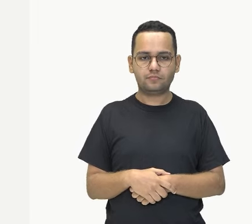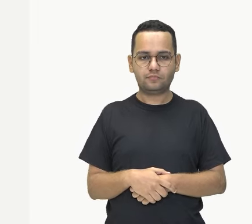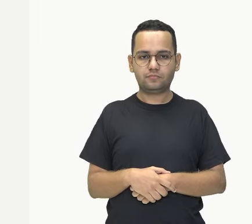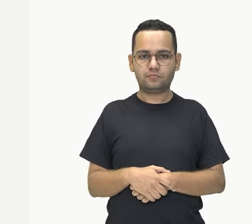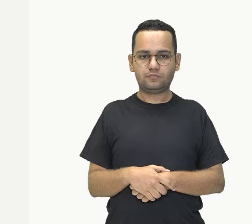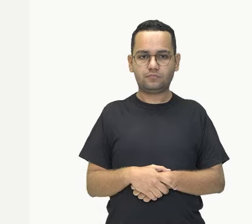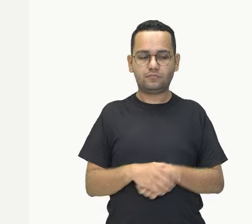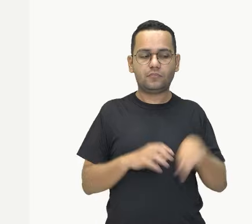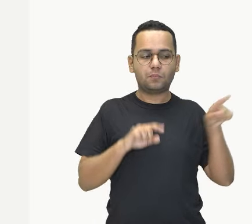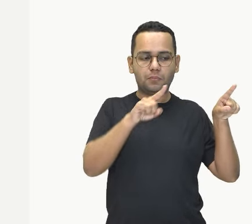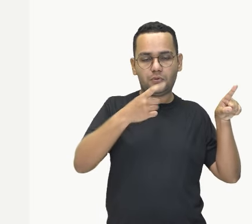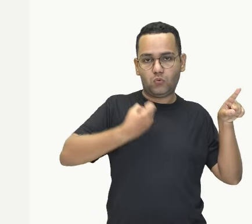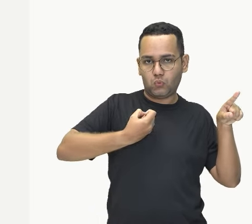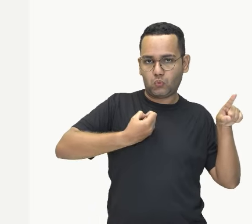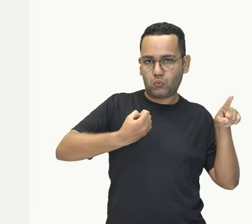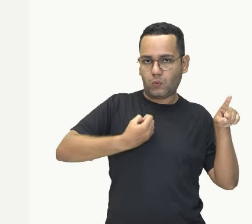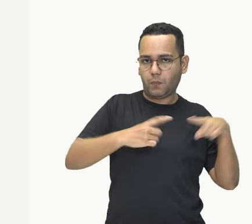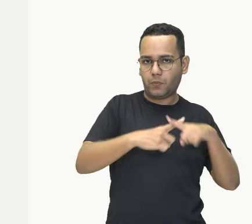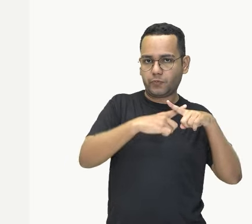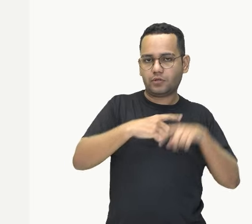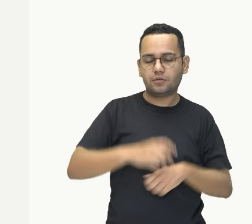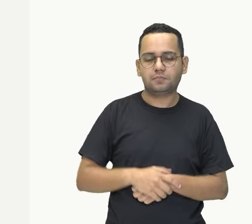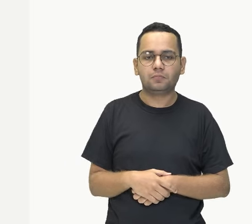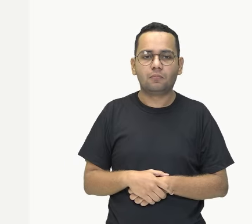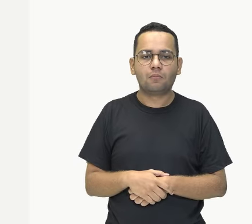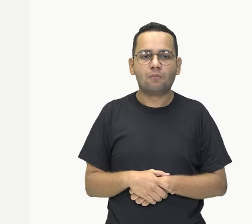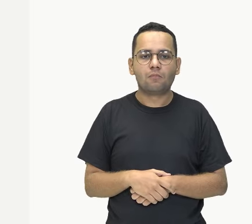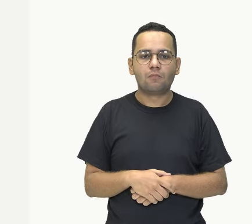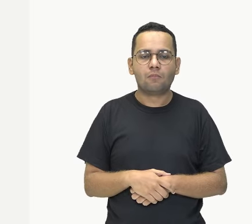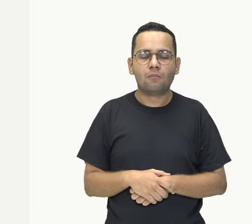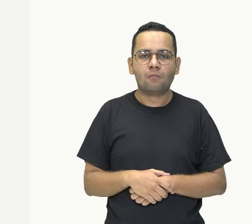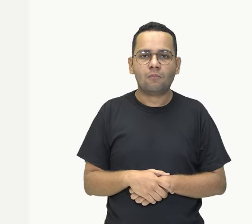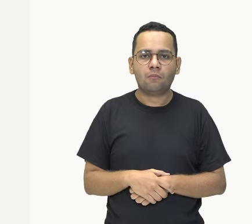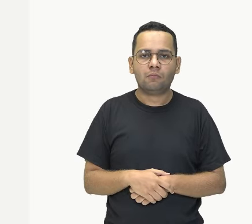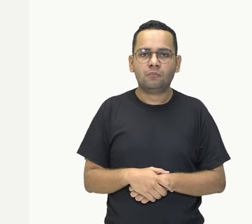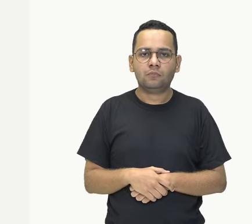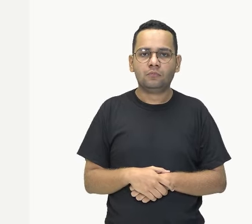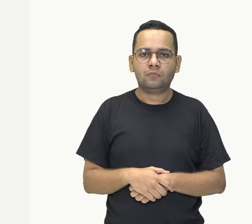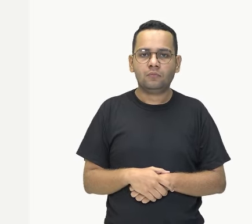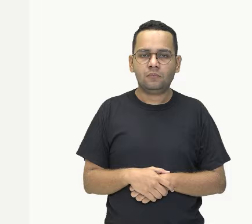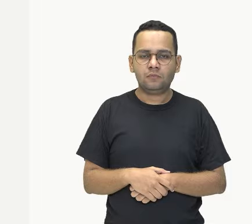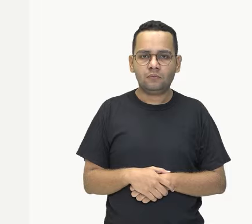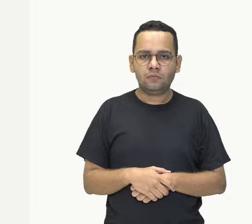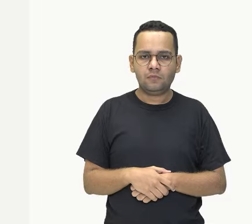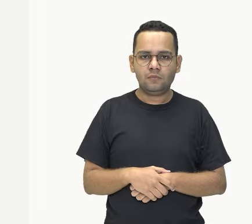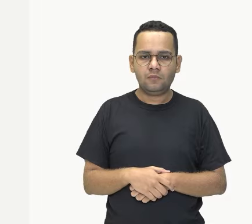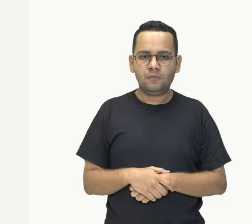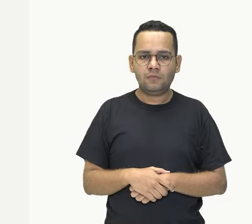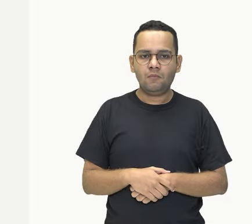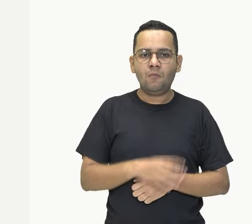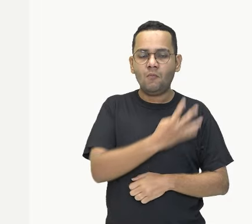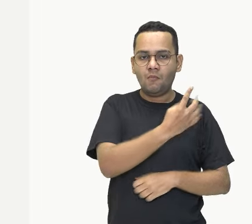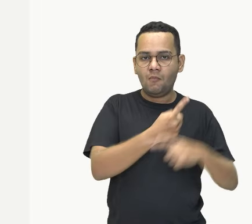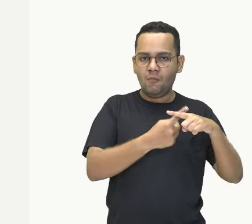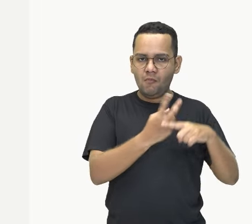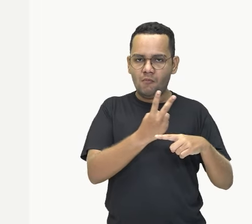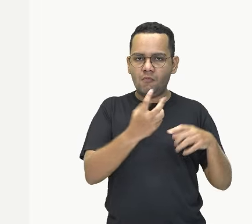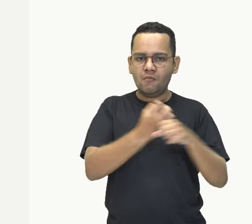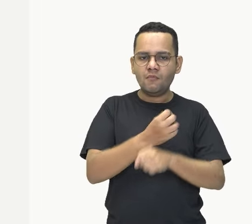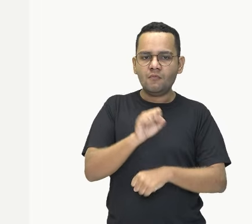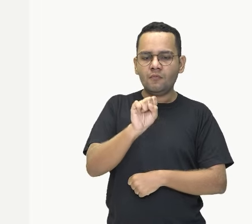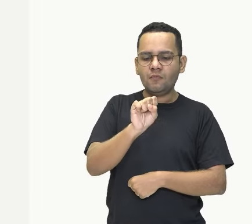Os coeficientes são 4 e 2. 4 vezes 2,